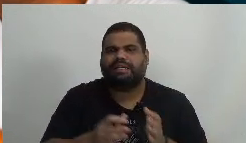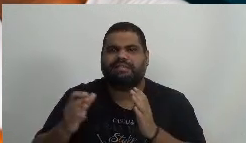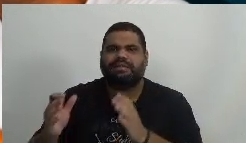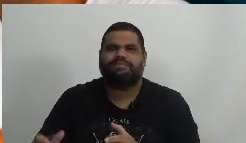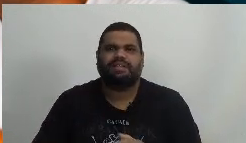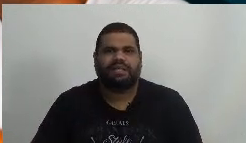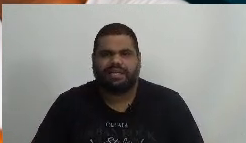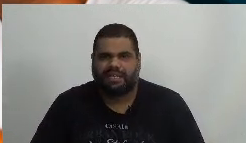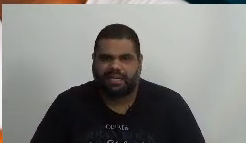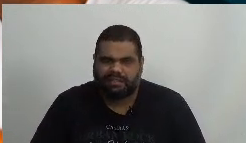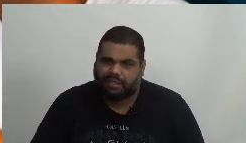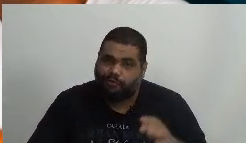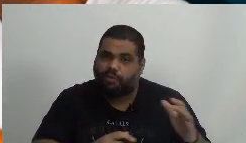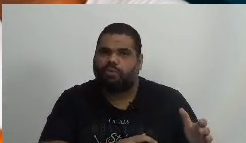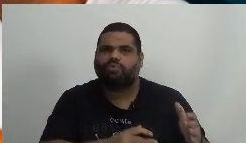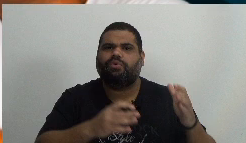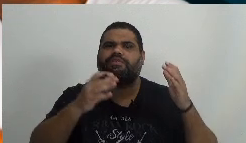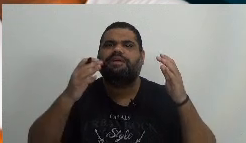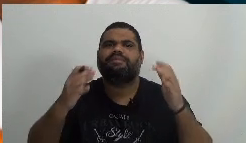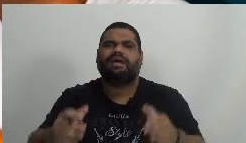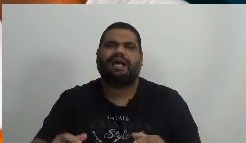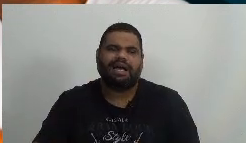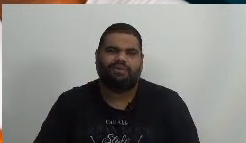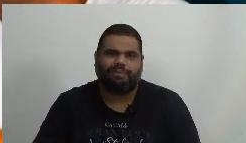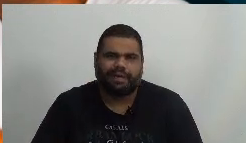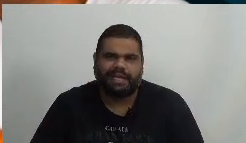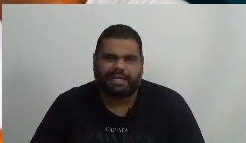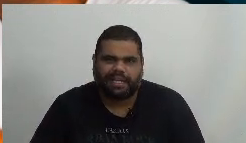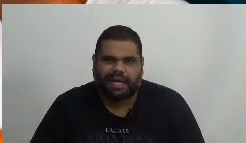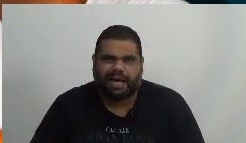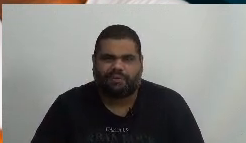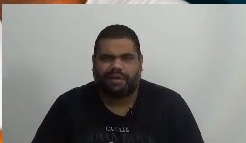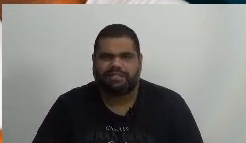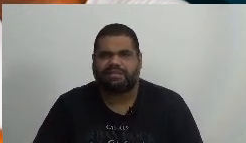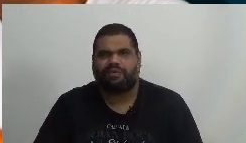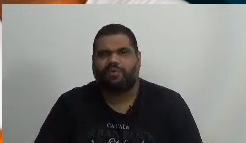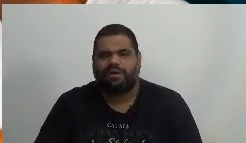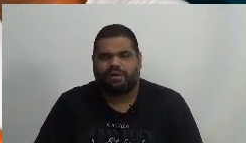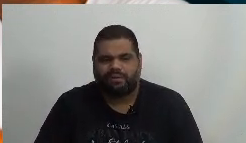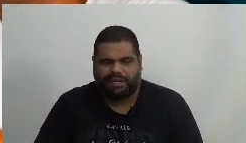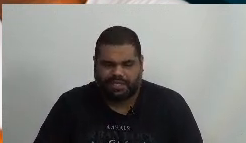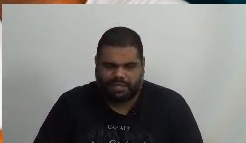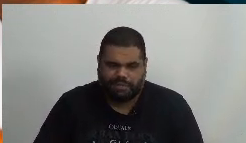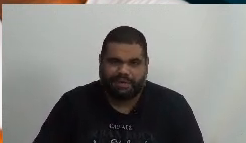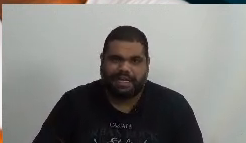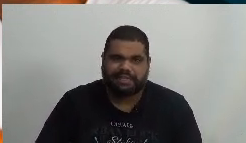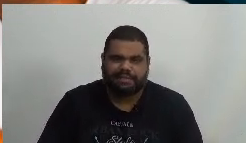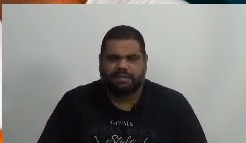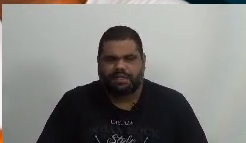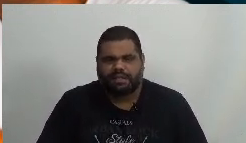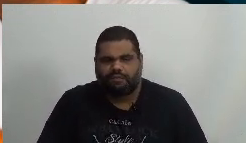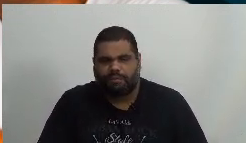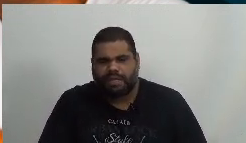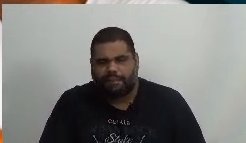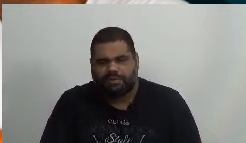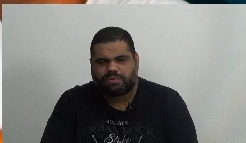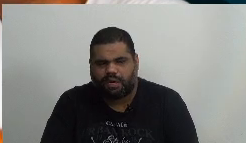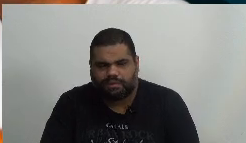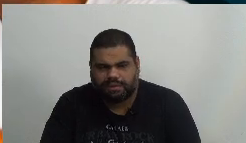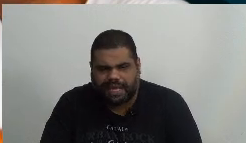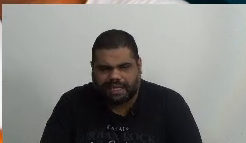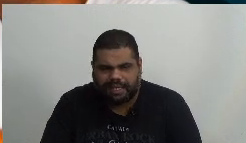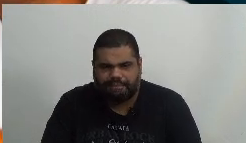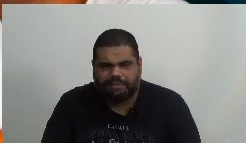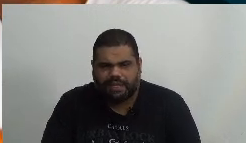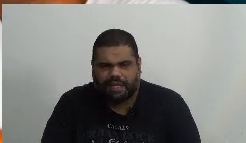toda terça e quinta. Então, ficou com dúvida? Acompanha aqui a correção com a gente. Beleza? Então, vamos lá,